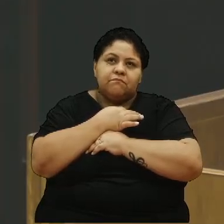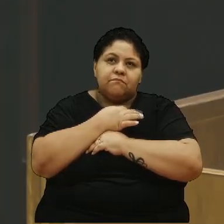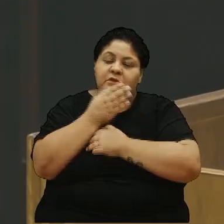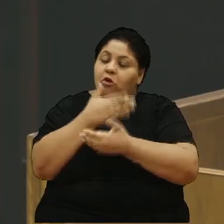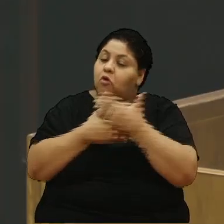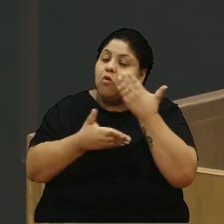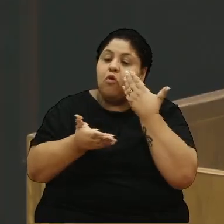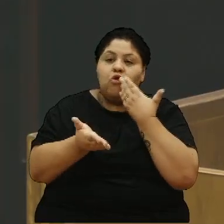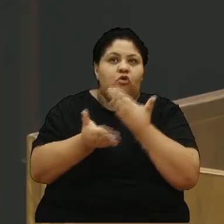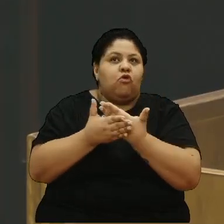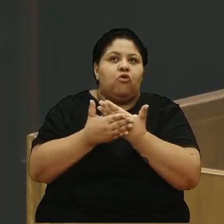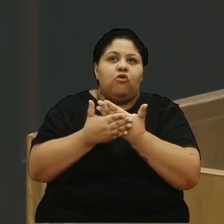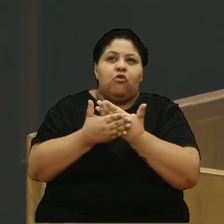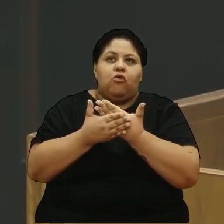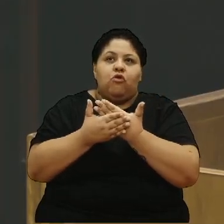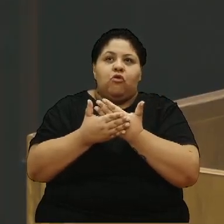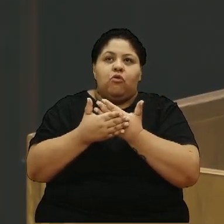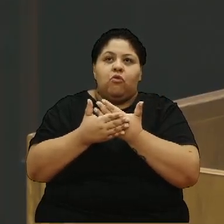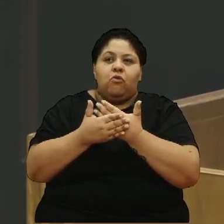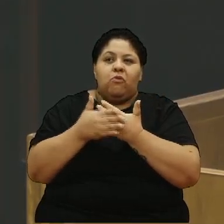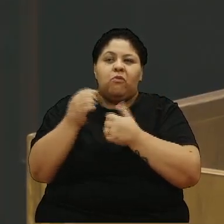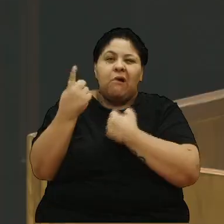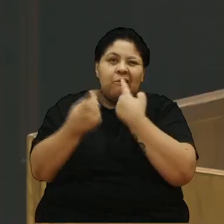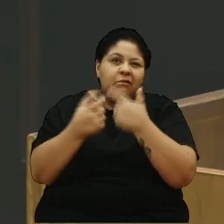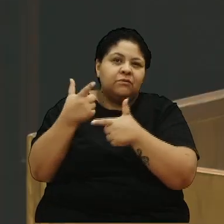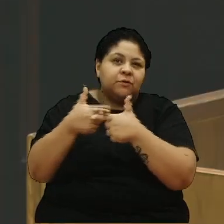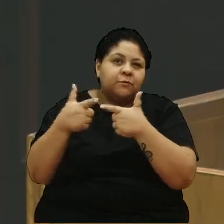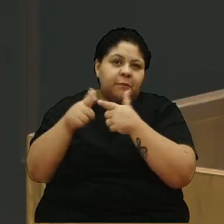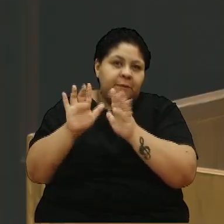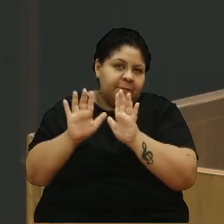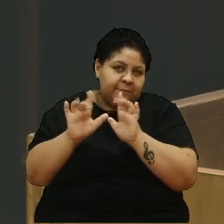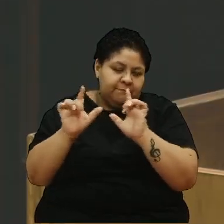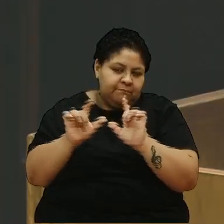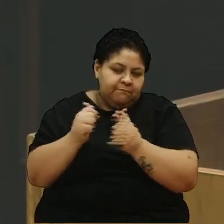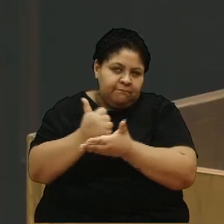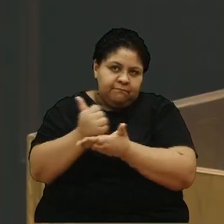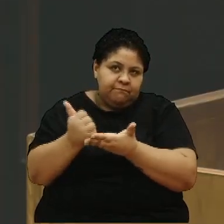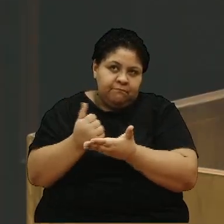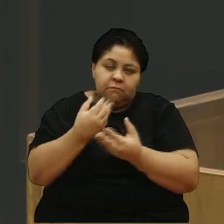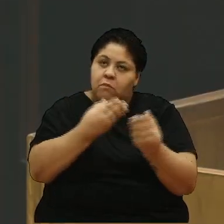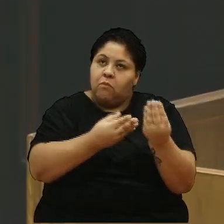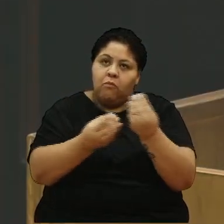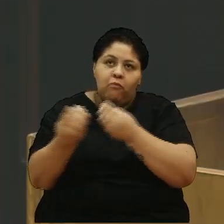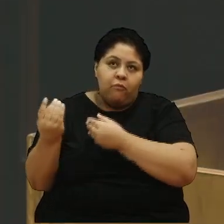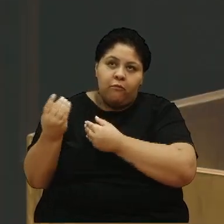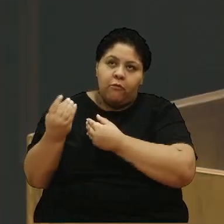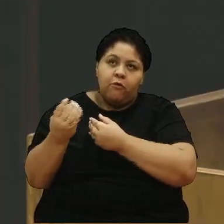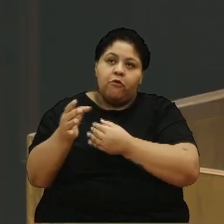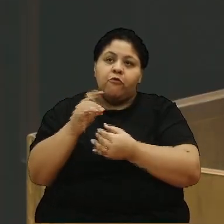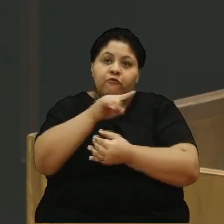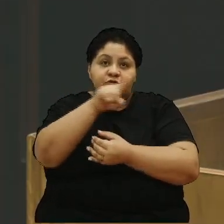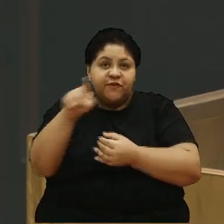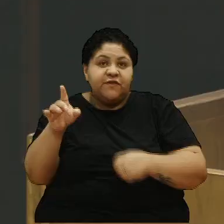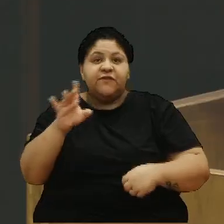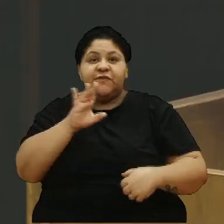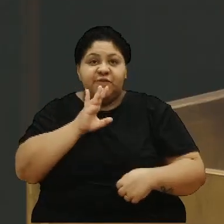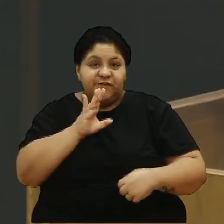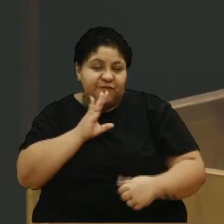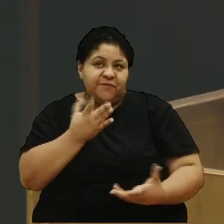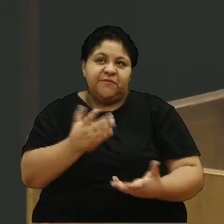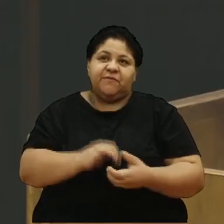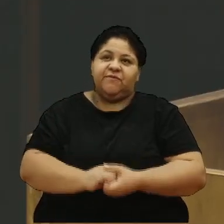todas elas com pequenas intercorrências. Muitas dessas crianças provavelmente são conhecidas de vocês,